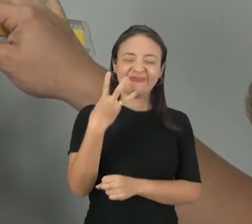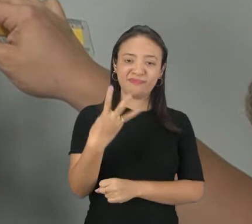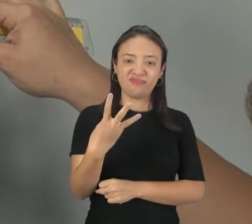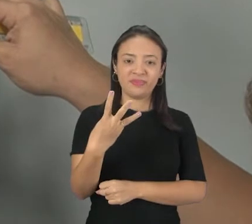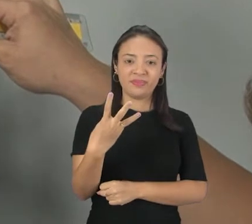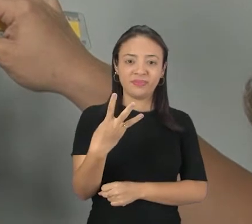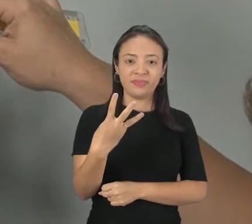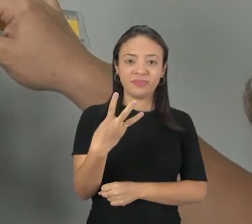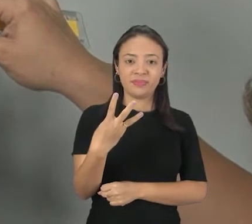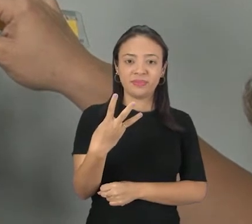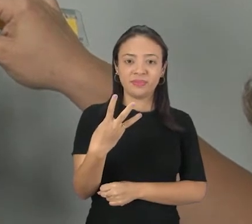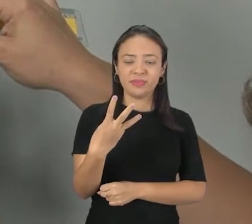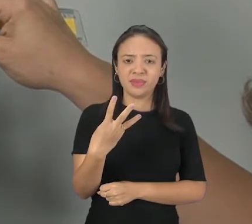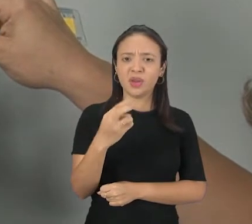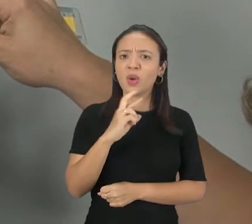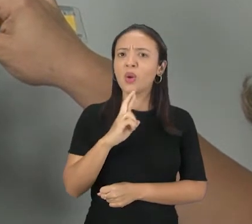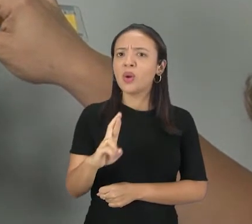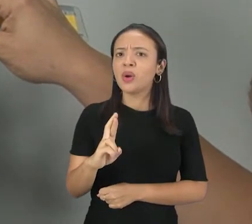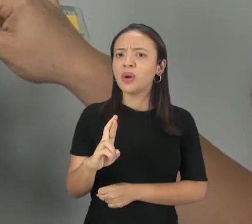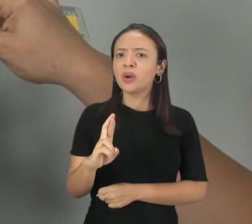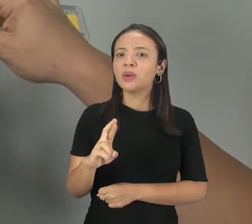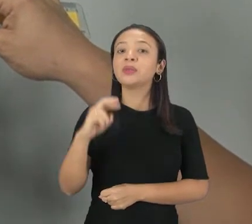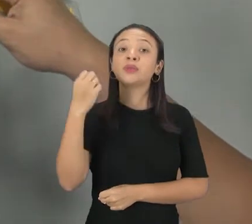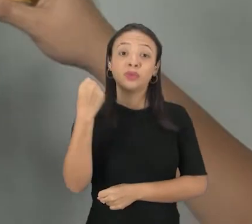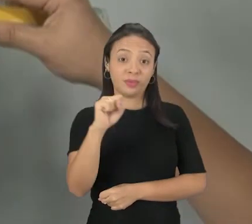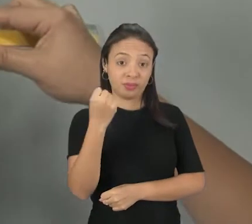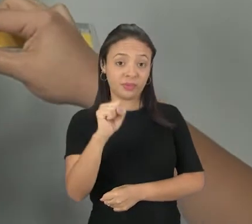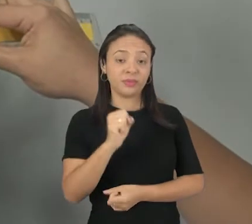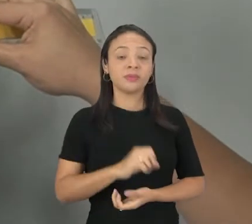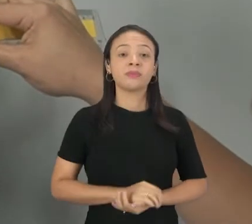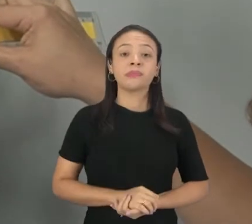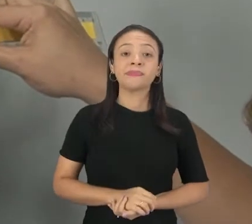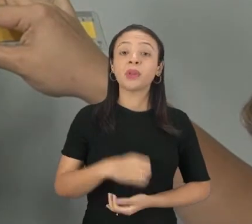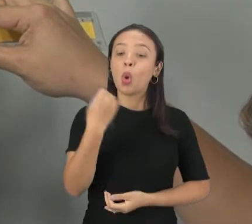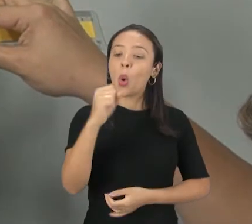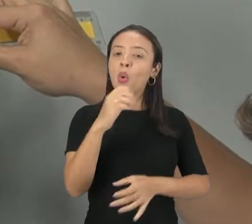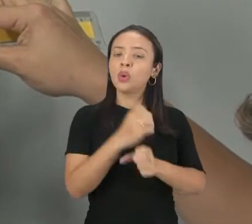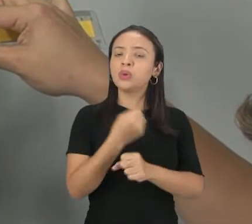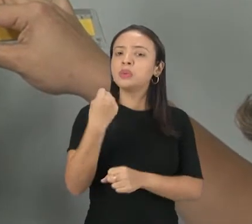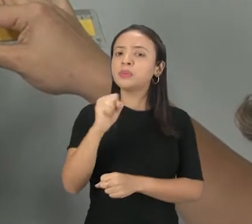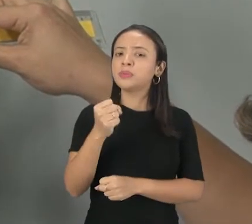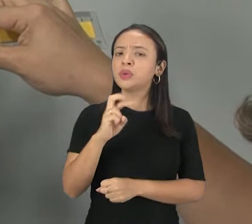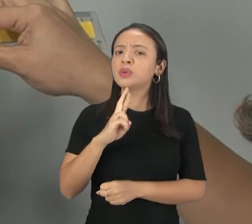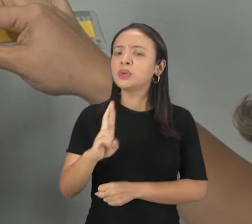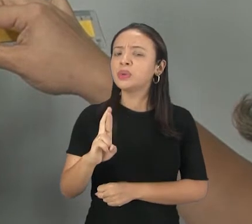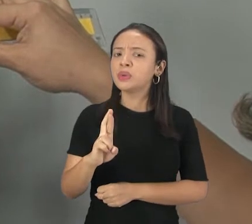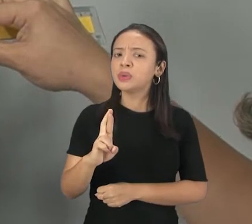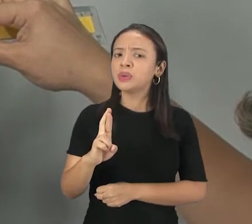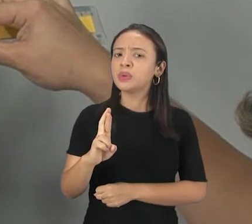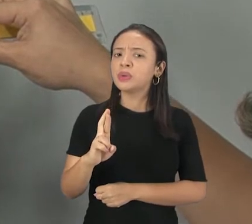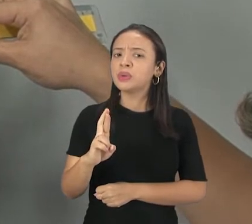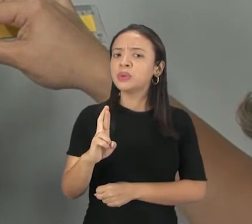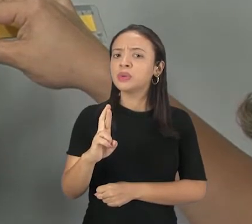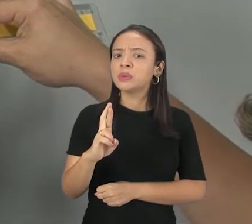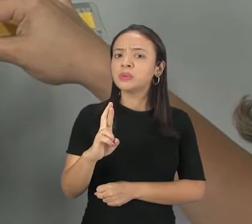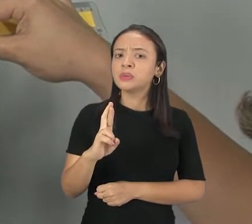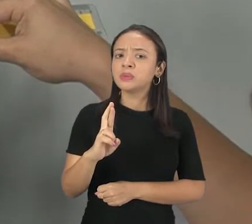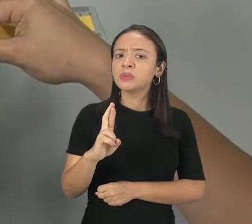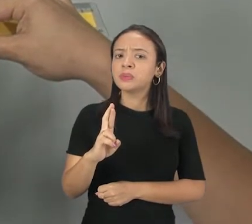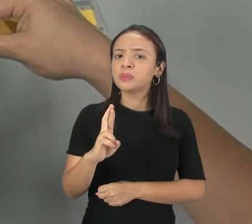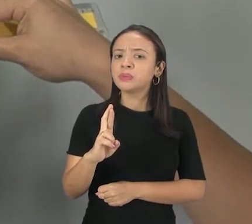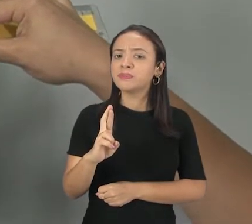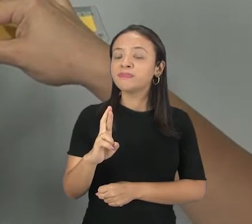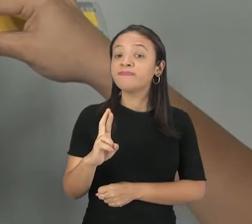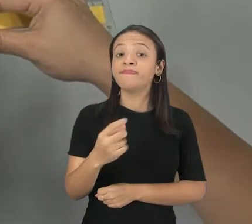três quanto que dá oito umas oito quanto que fica oito mais